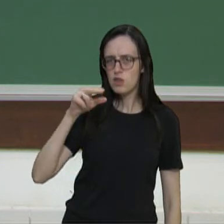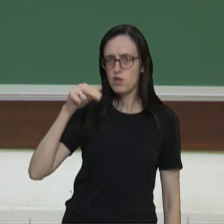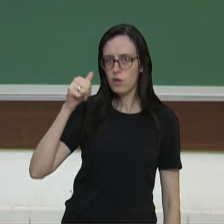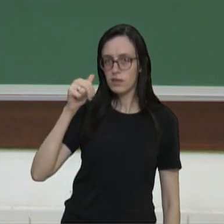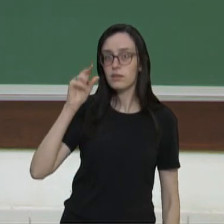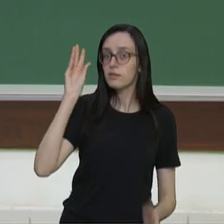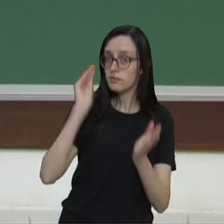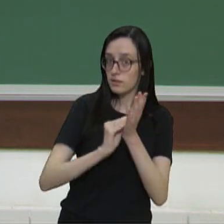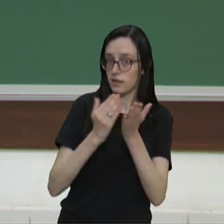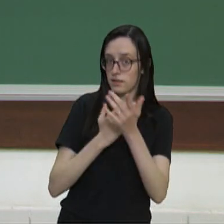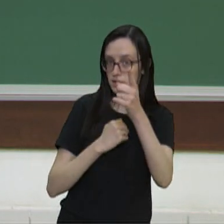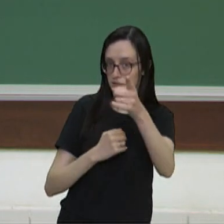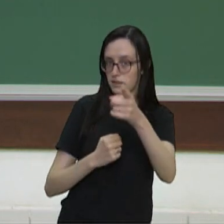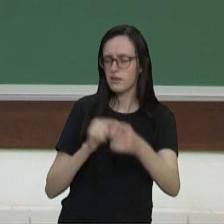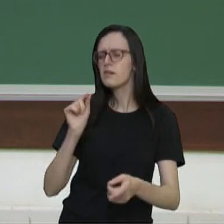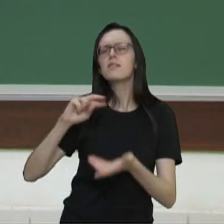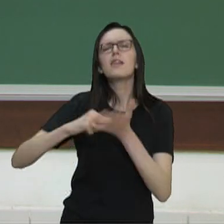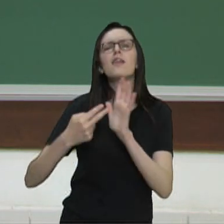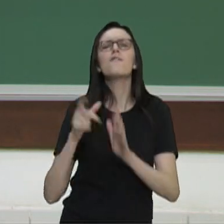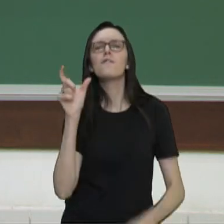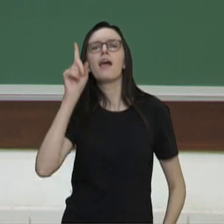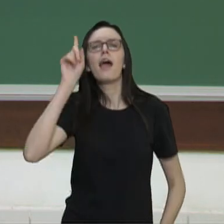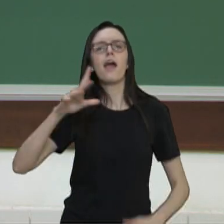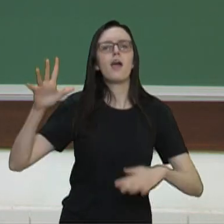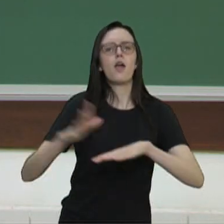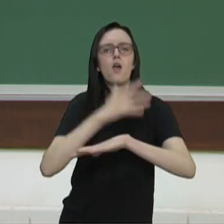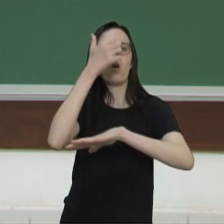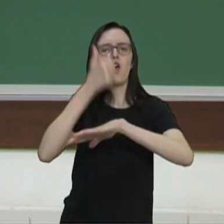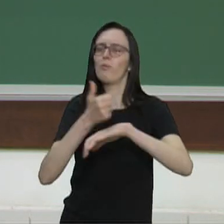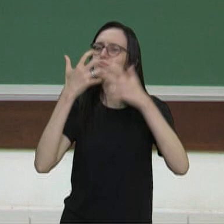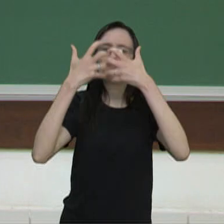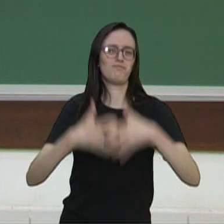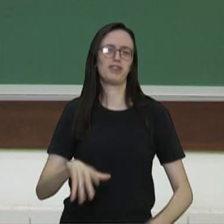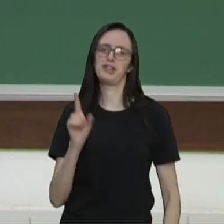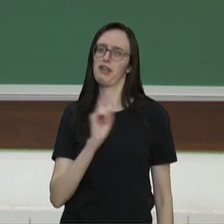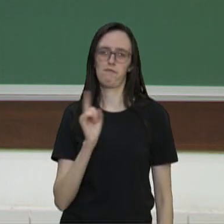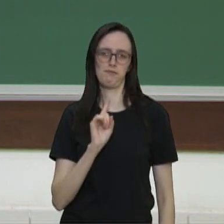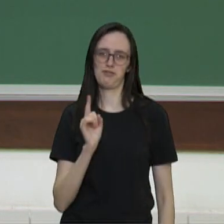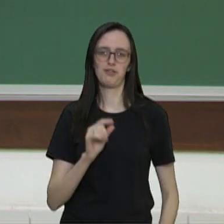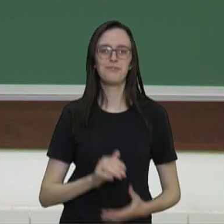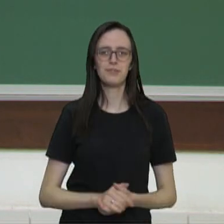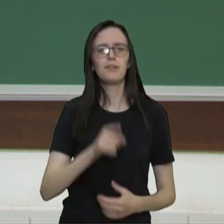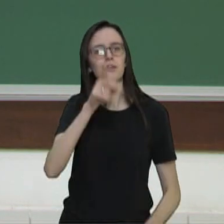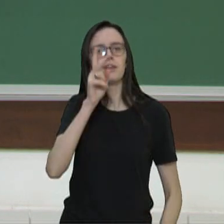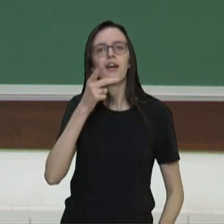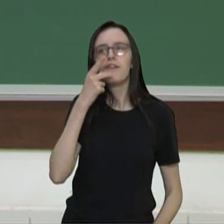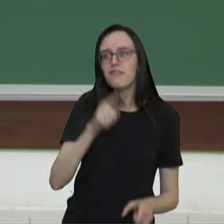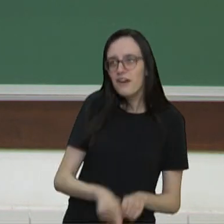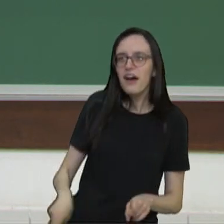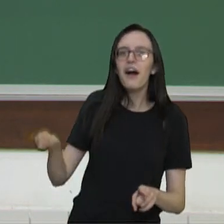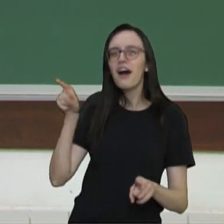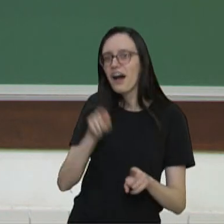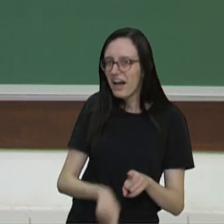aí. Intentona Comunista. Uma palavra que você diz todos os dias aí,